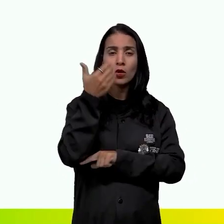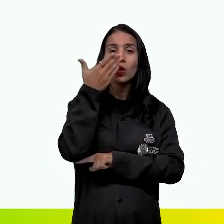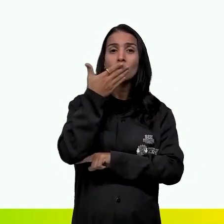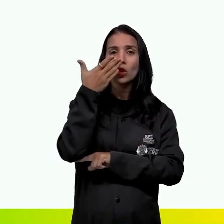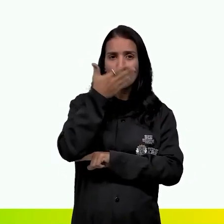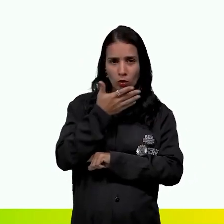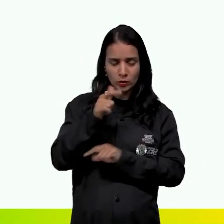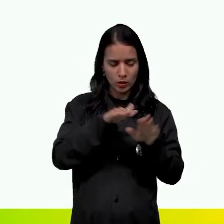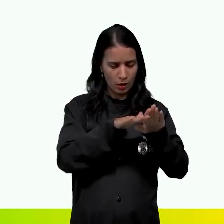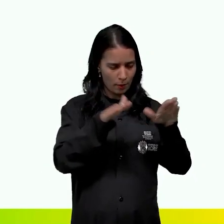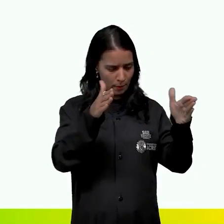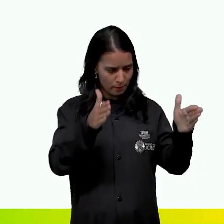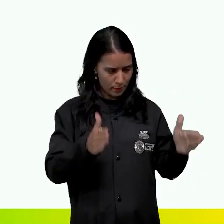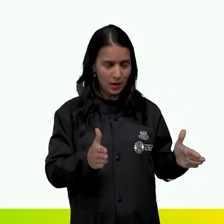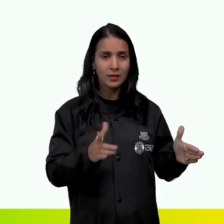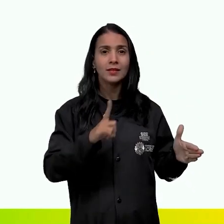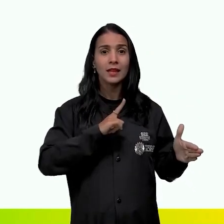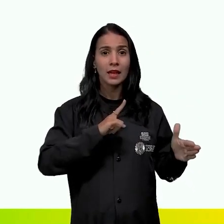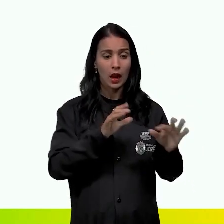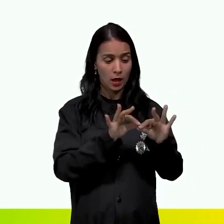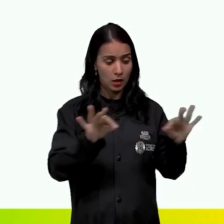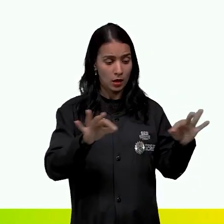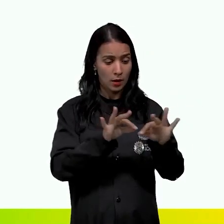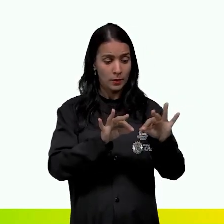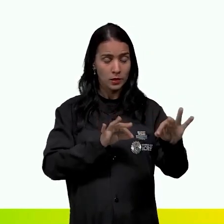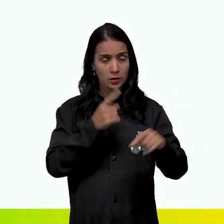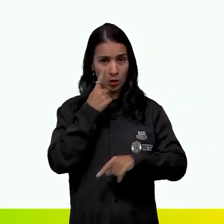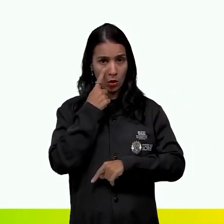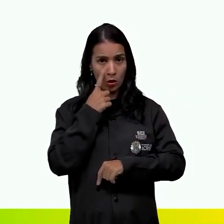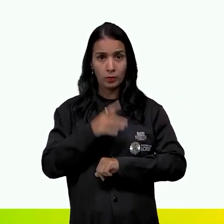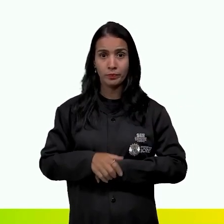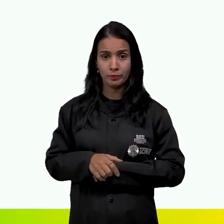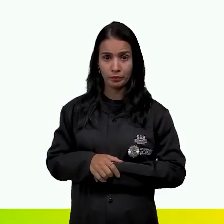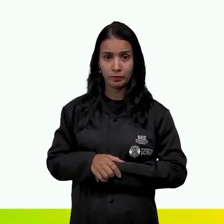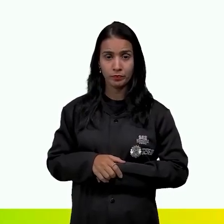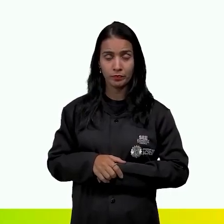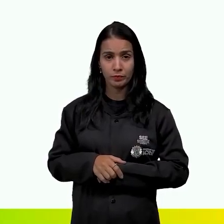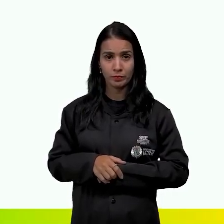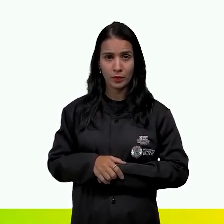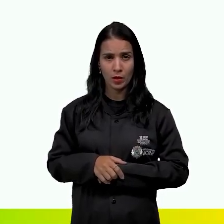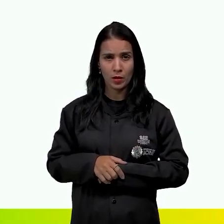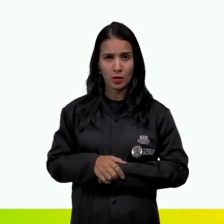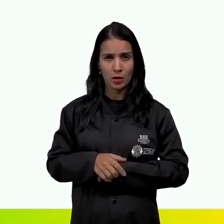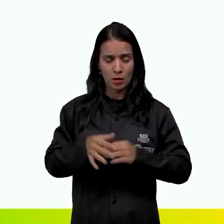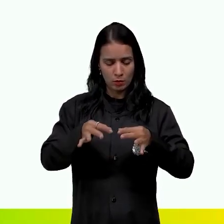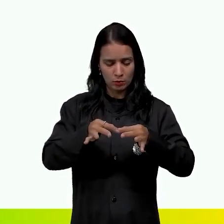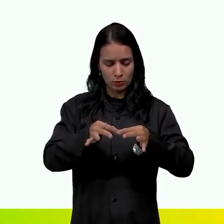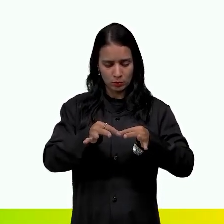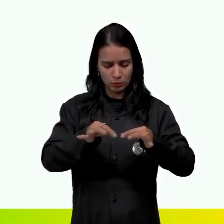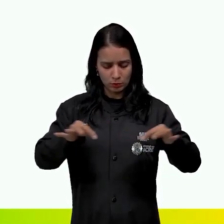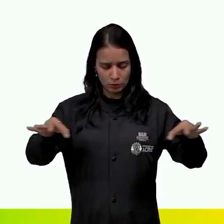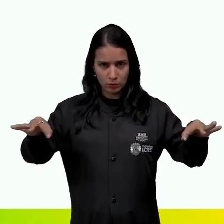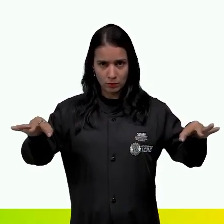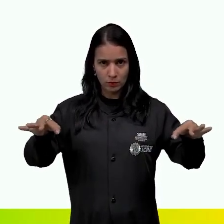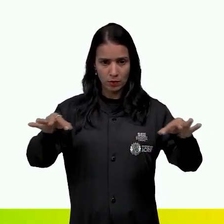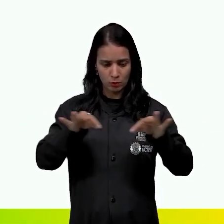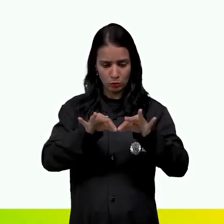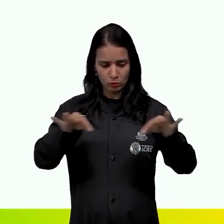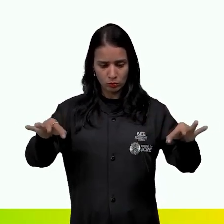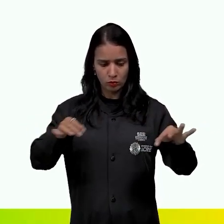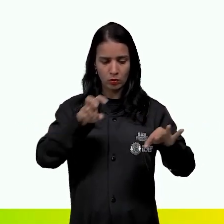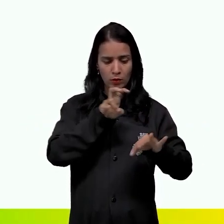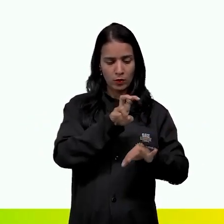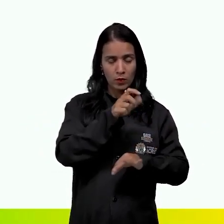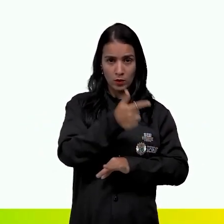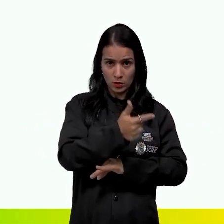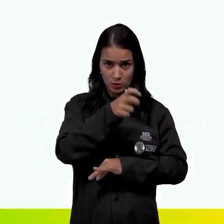uma caixa com as seguintes dimensões: 25 centímetros de comprimento, 10